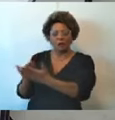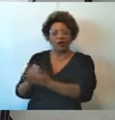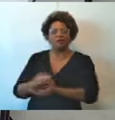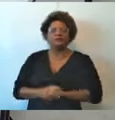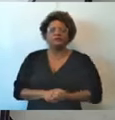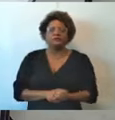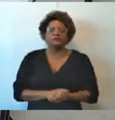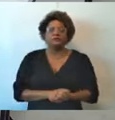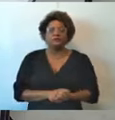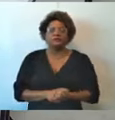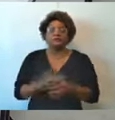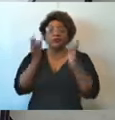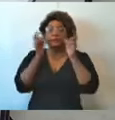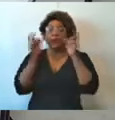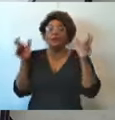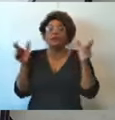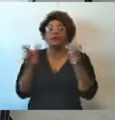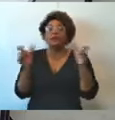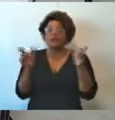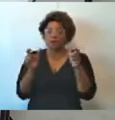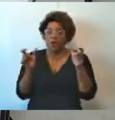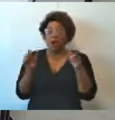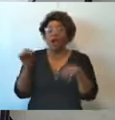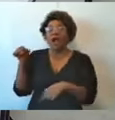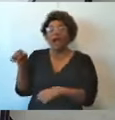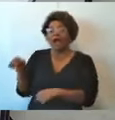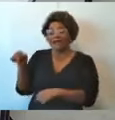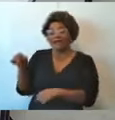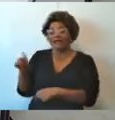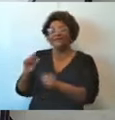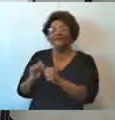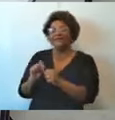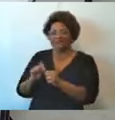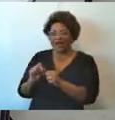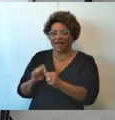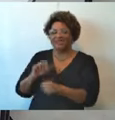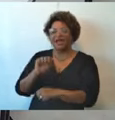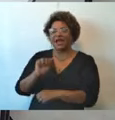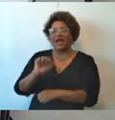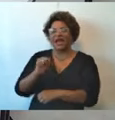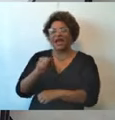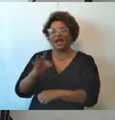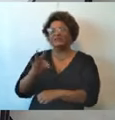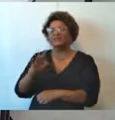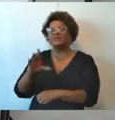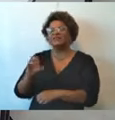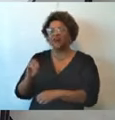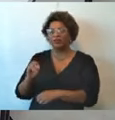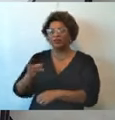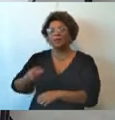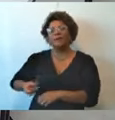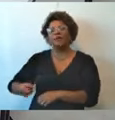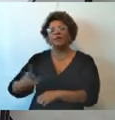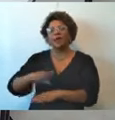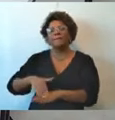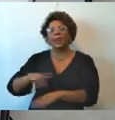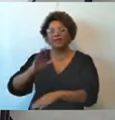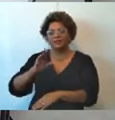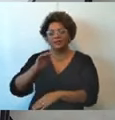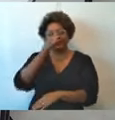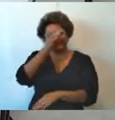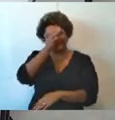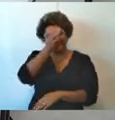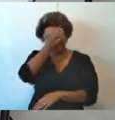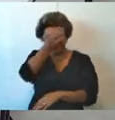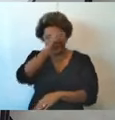gente costuma até dar uma camada de asfalto para durar um pouco, sabe? Porque essa parte de asfalto, né, não é com a gente, é